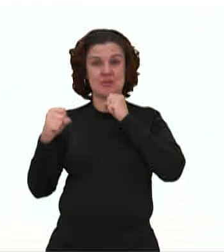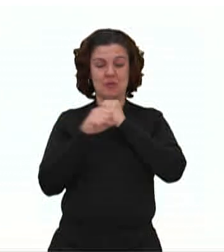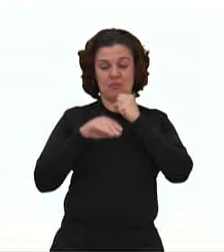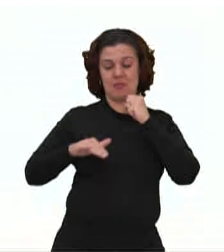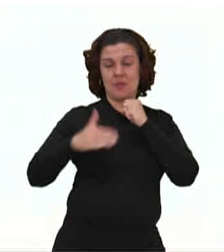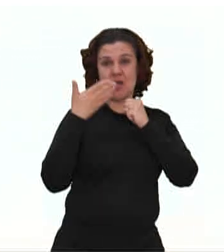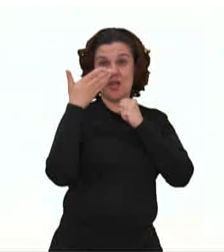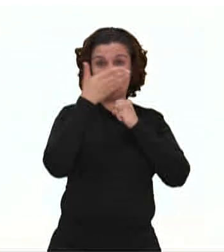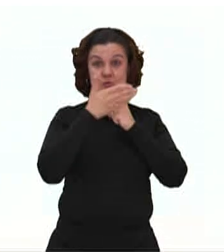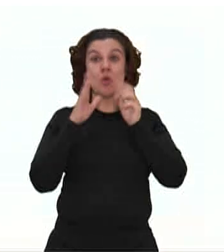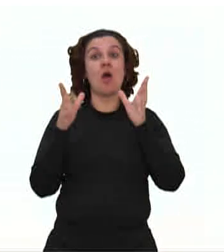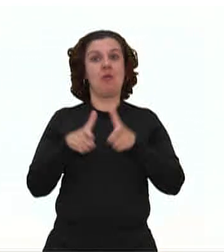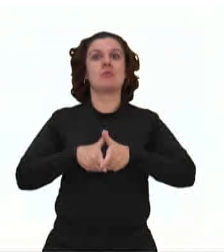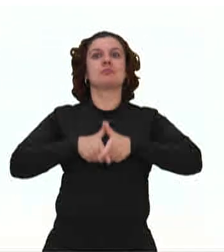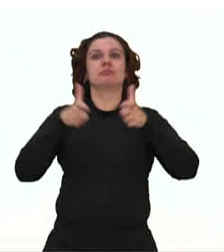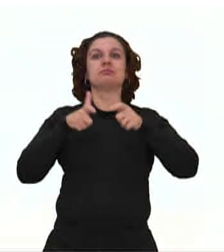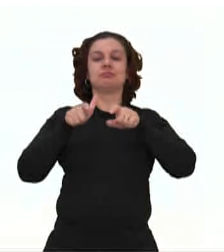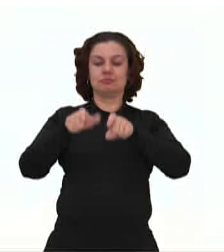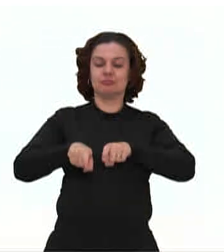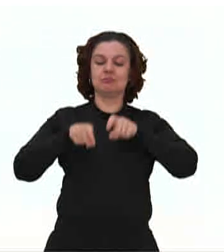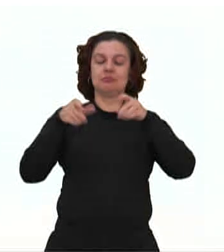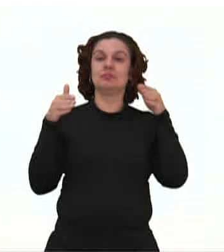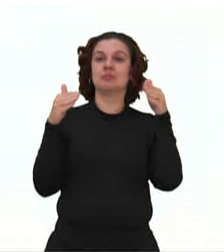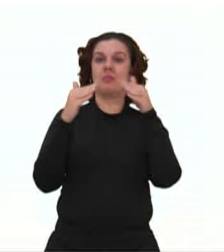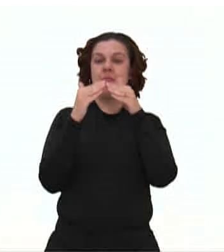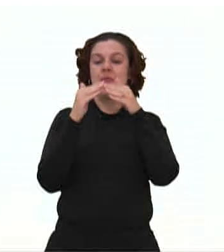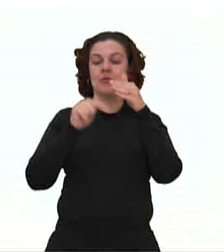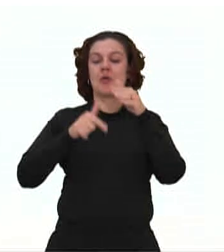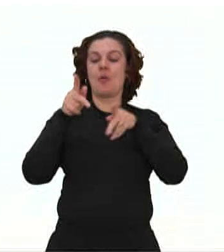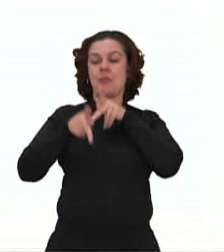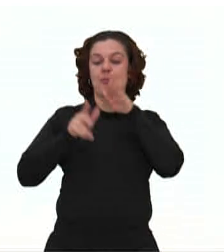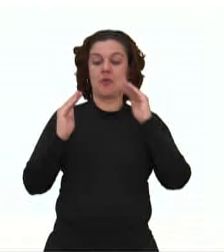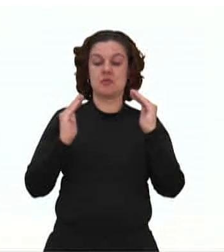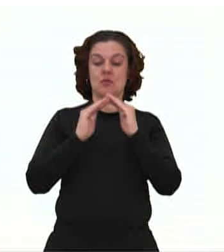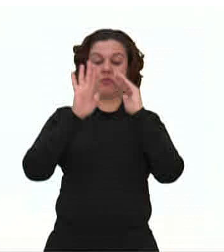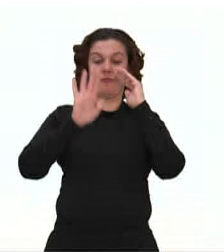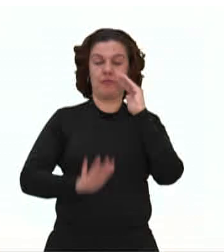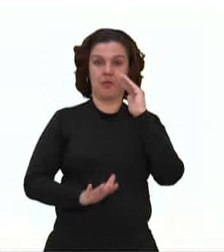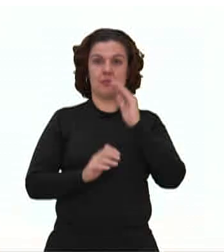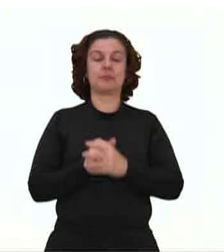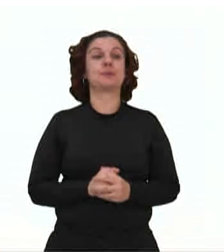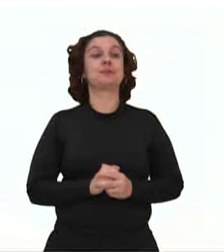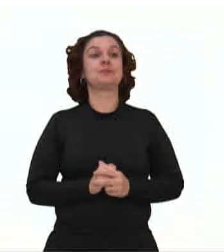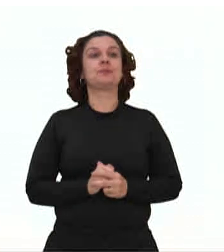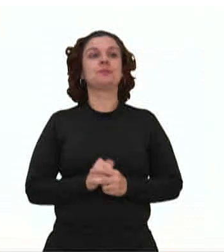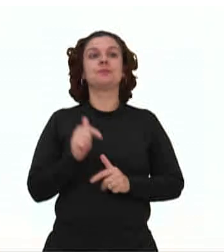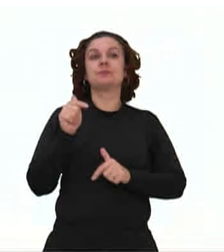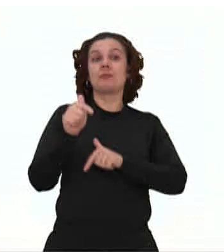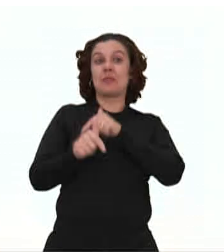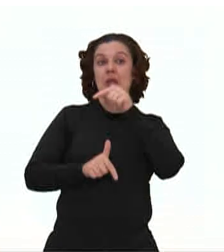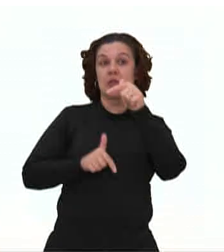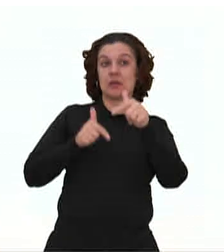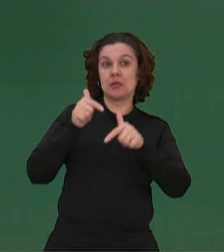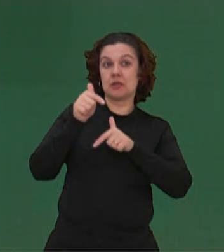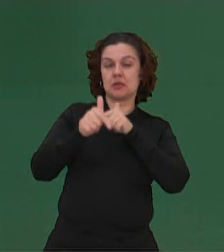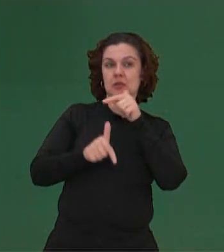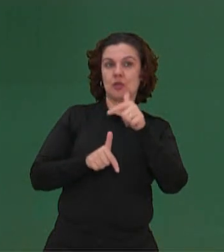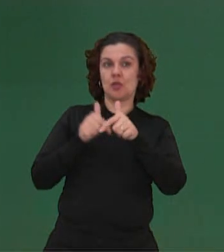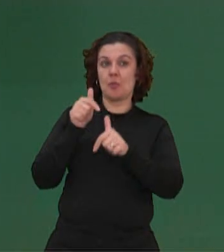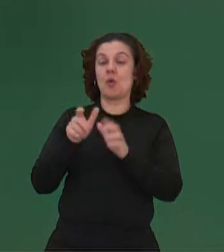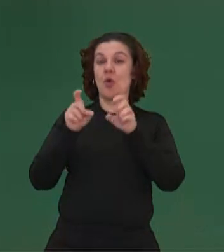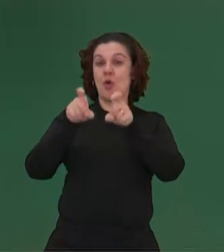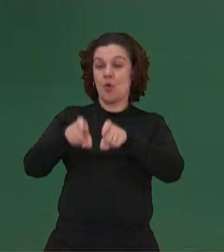açucareira. A área rural é onde está a maior parte da população. Ainda, trabalhavam em propriedades